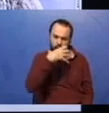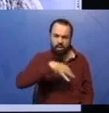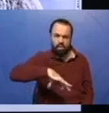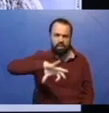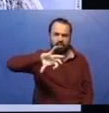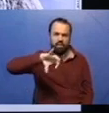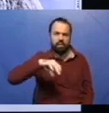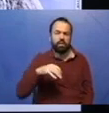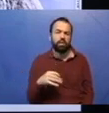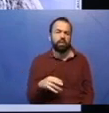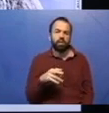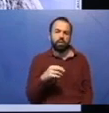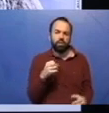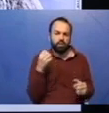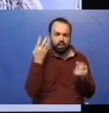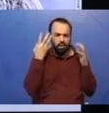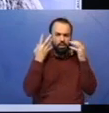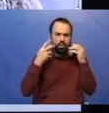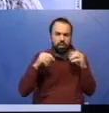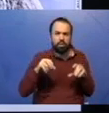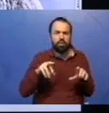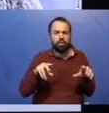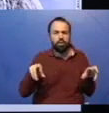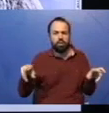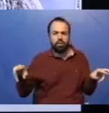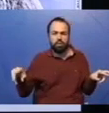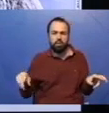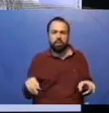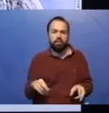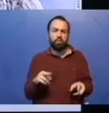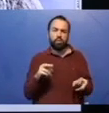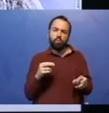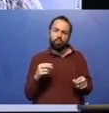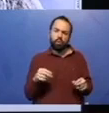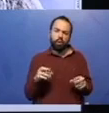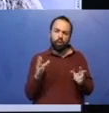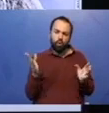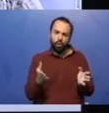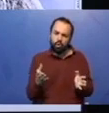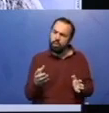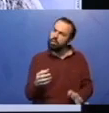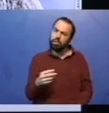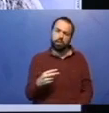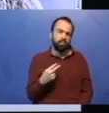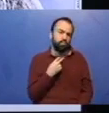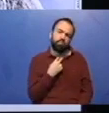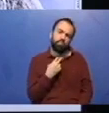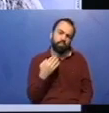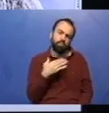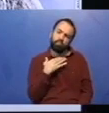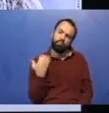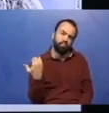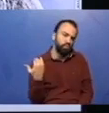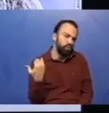e o tigre dentes de sabre, que hoje estão extintos, tá? São